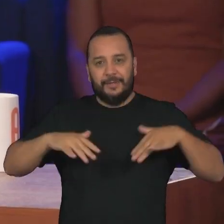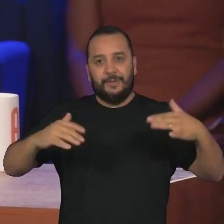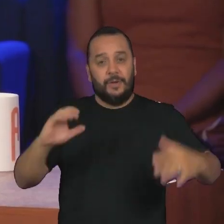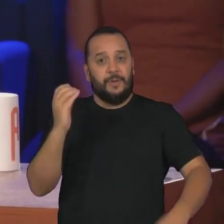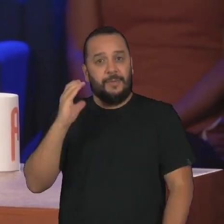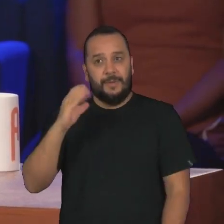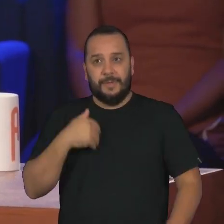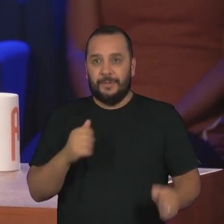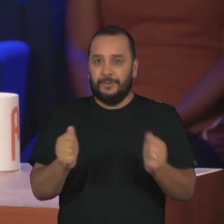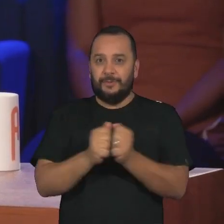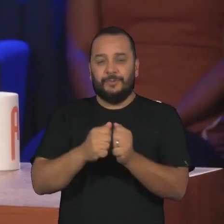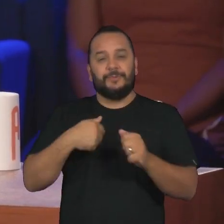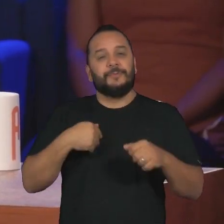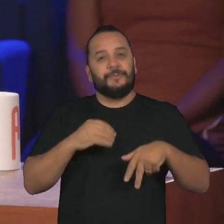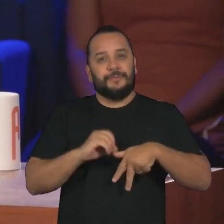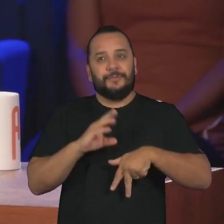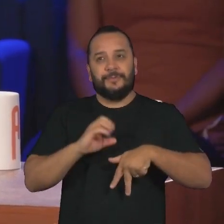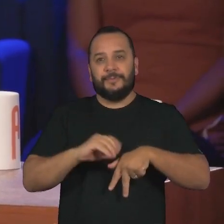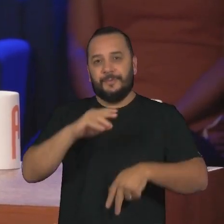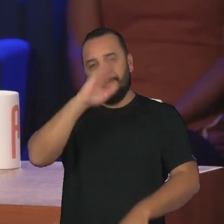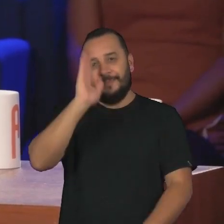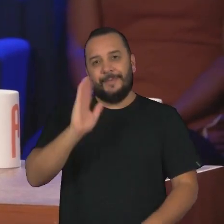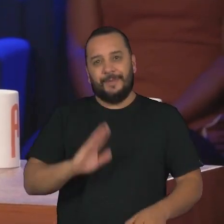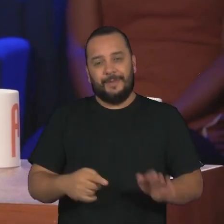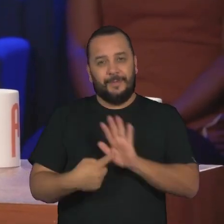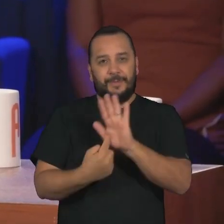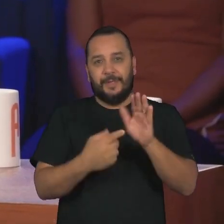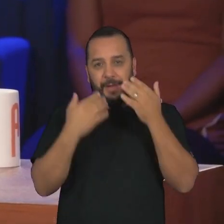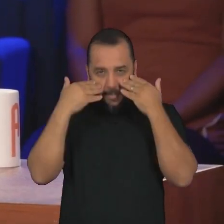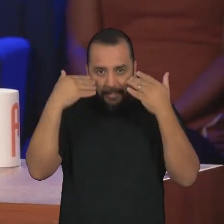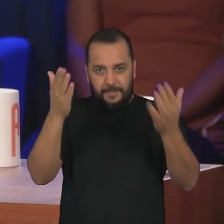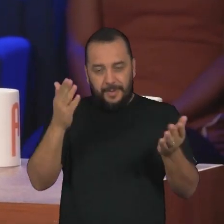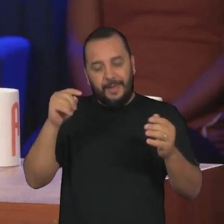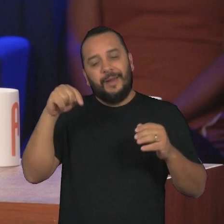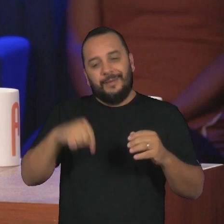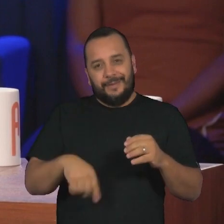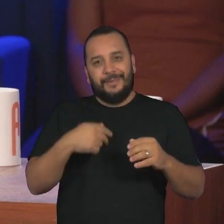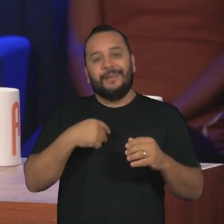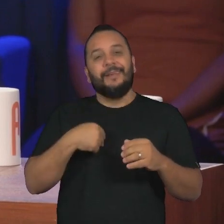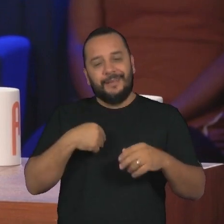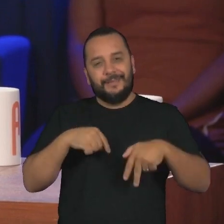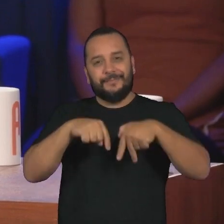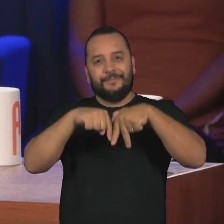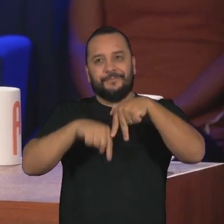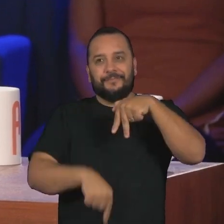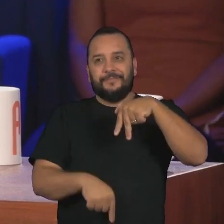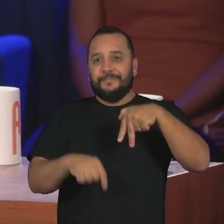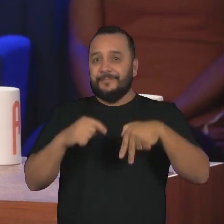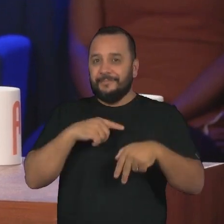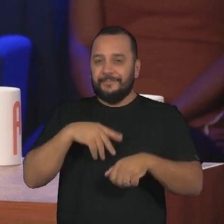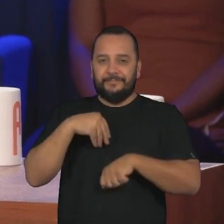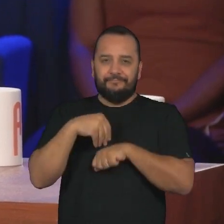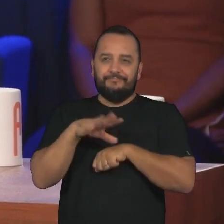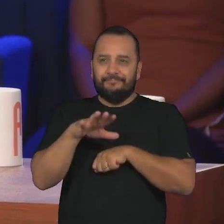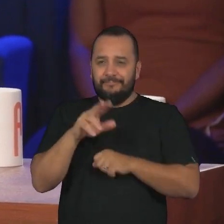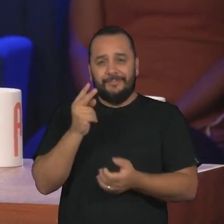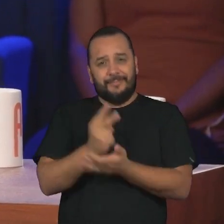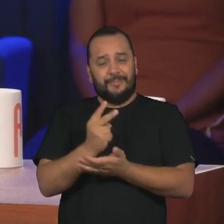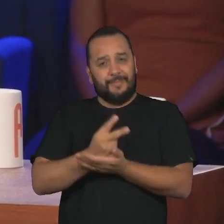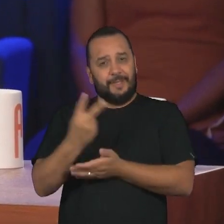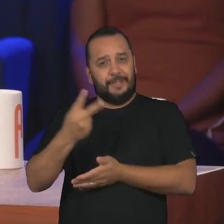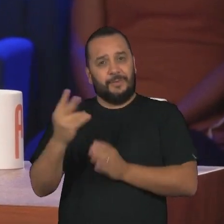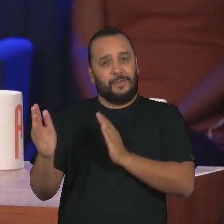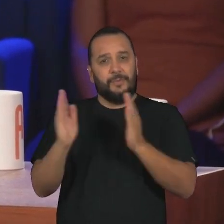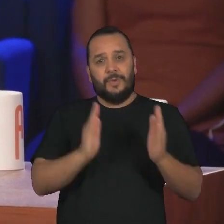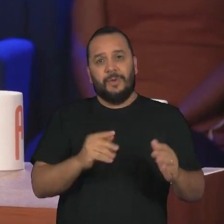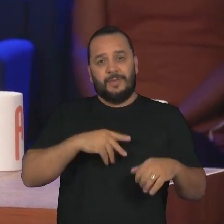Copacabana, junto com a TV Cultura para todo o Brasil, Arena dos Saberes. E a gente sempre dá uma dica, né, na volta do segundo bloco, de